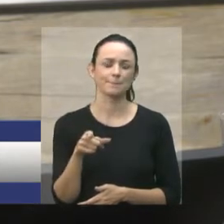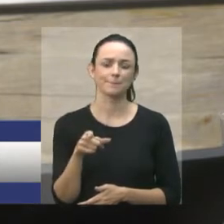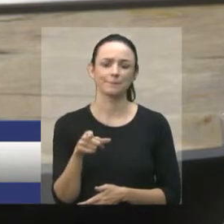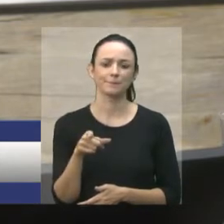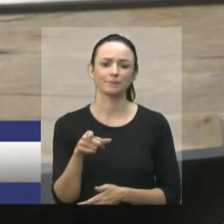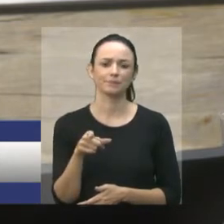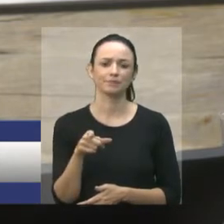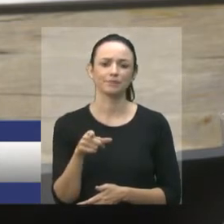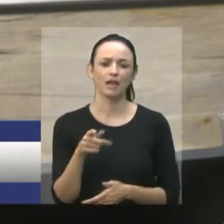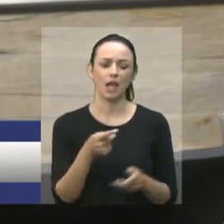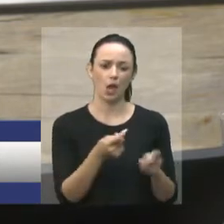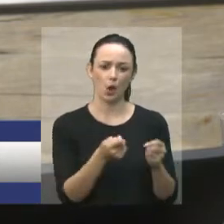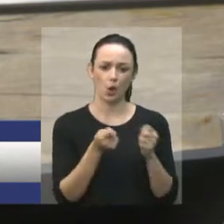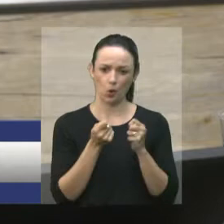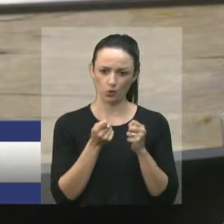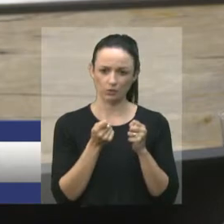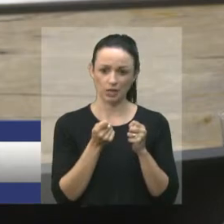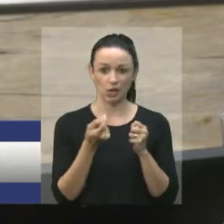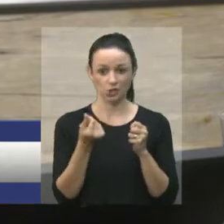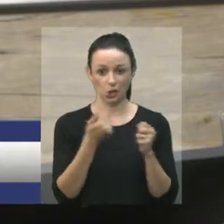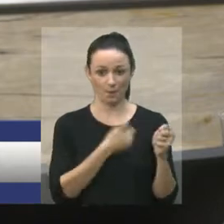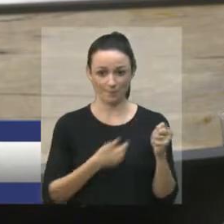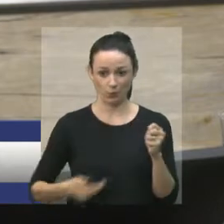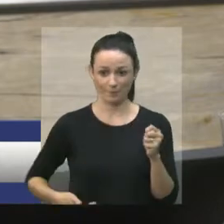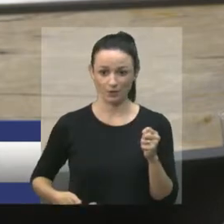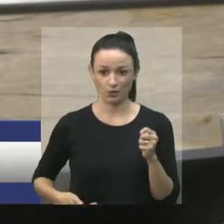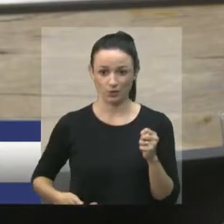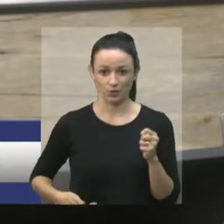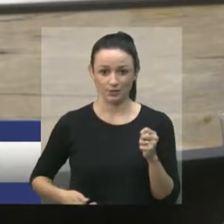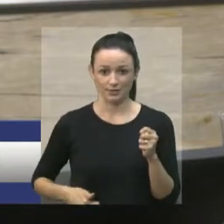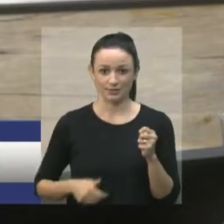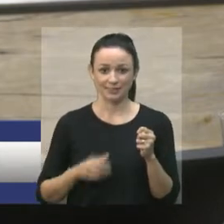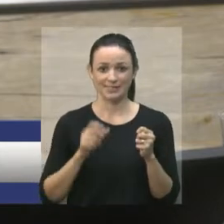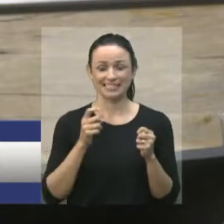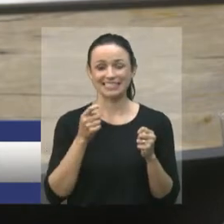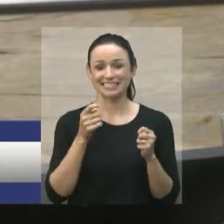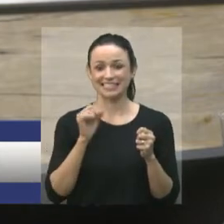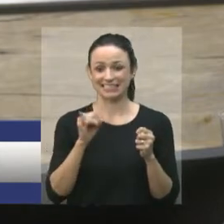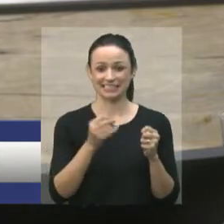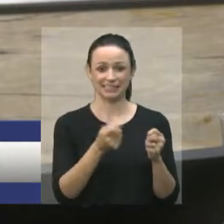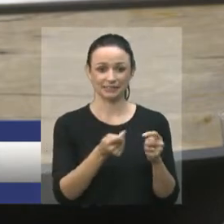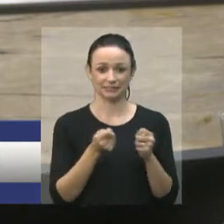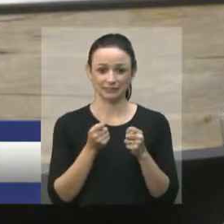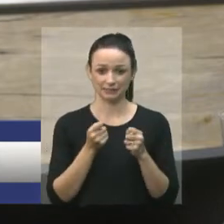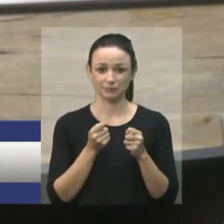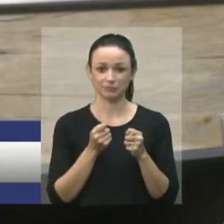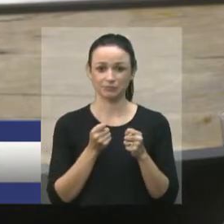a economizar o dinheiro público. Se for economizar, por exemplo,